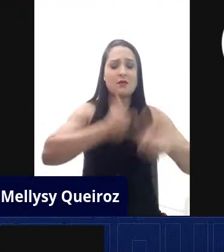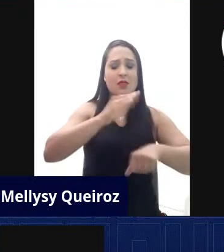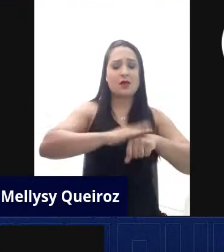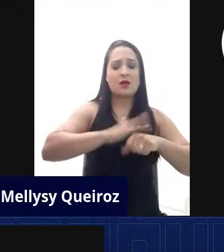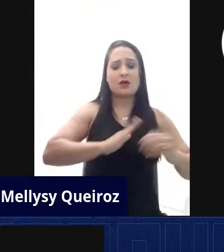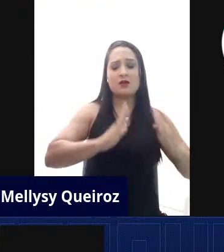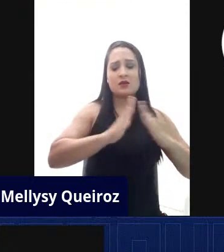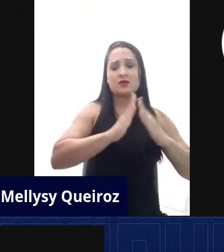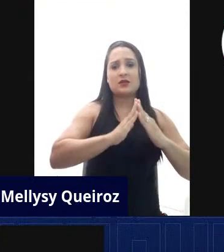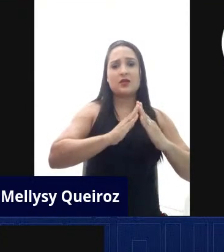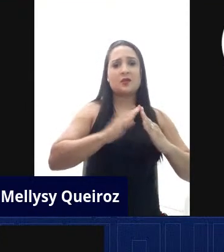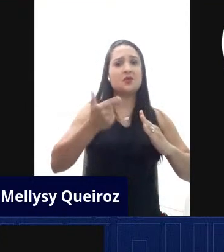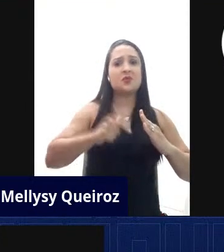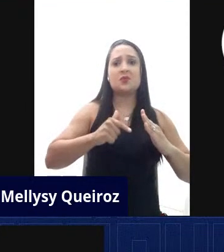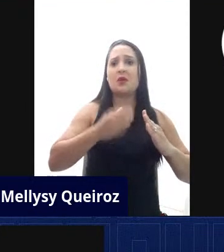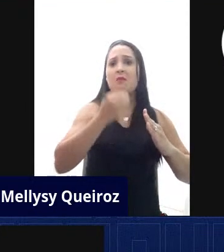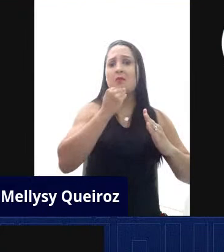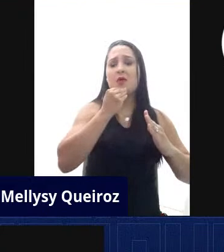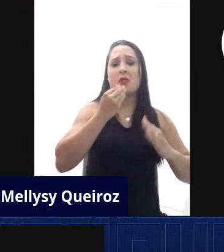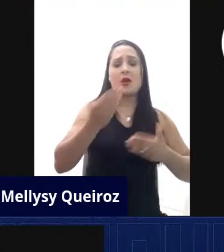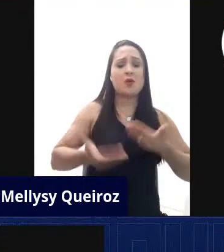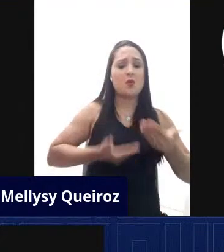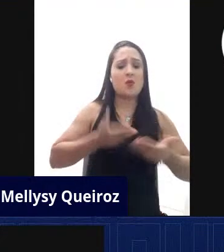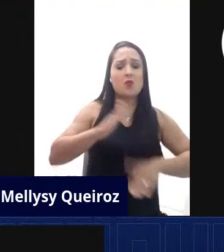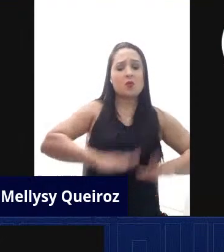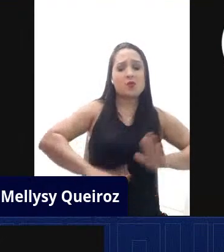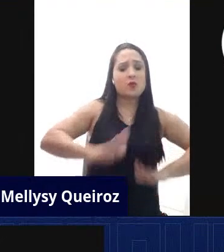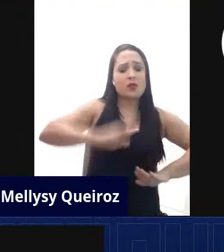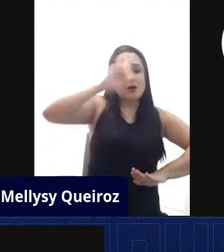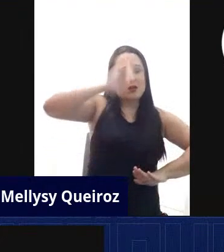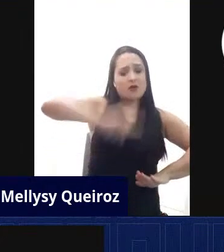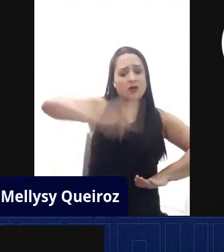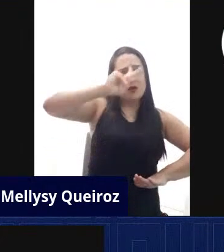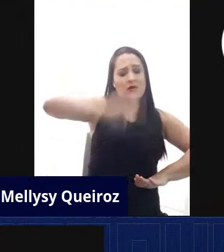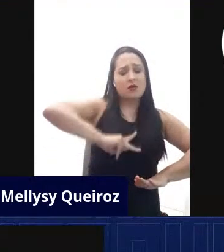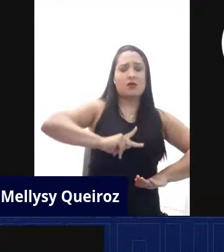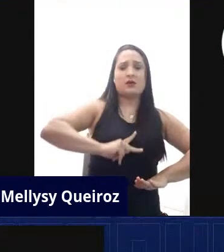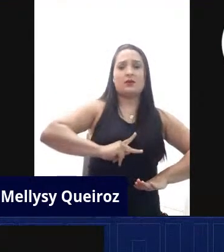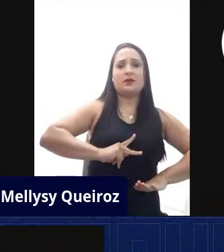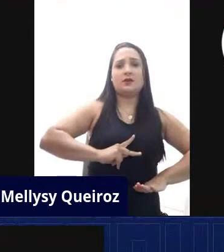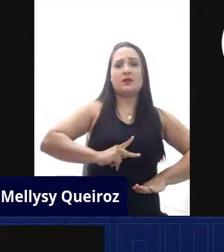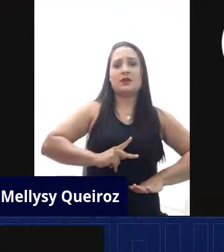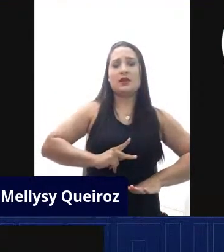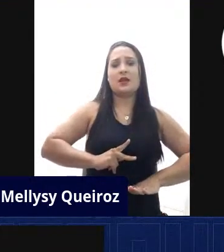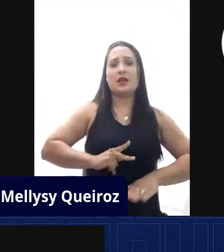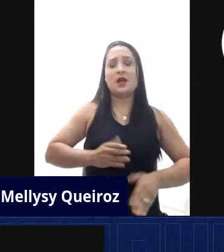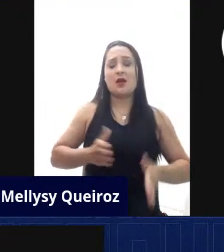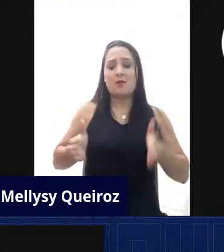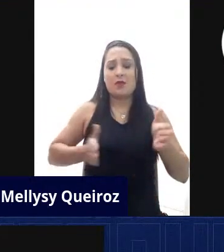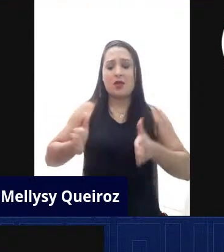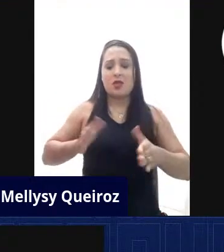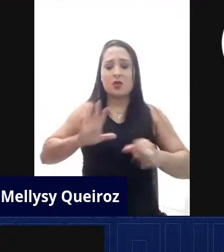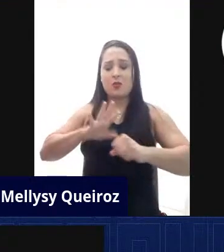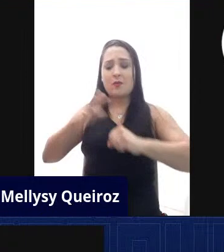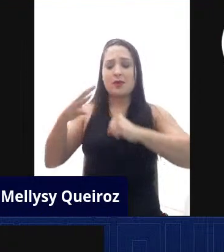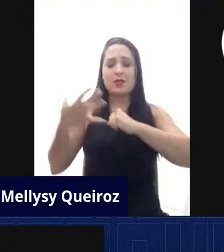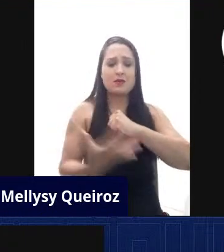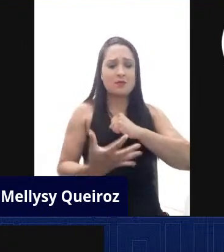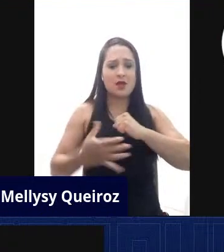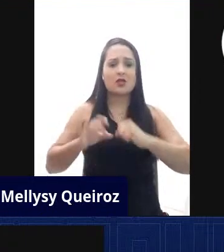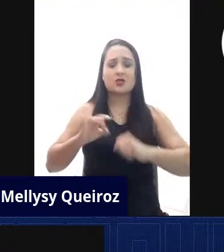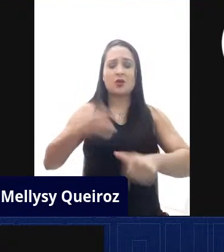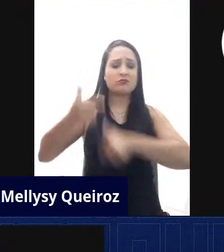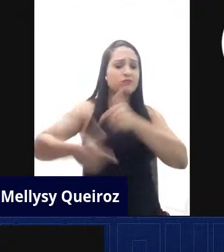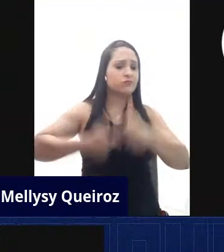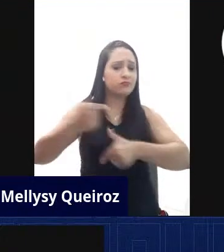se cuidar em casa durante a pandemia, né, serem obrigadas aí a trabalhar, algumas são demitidas, né, do trabalho, né, não recebem